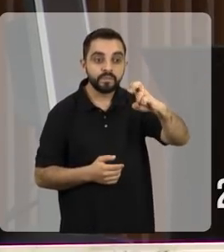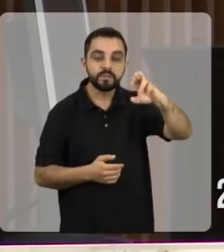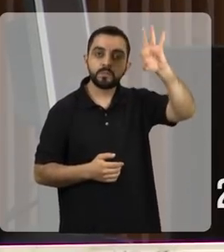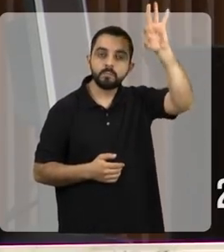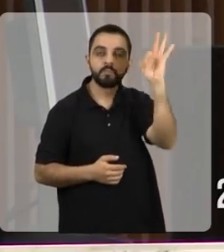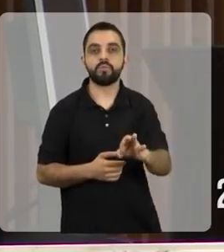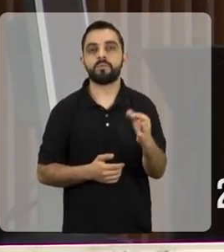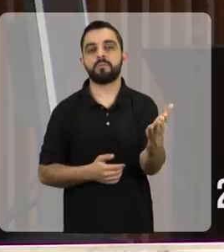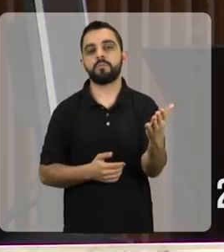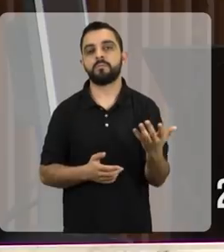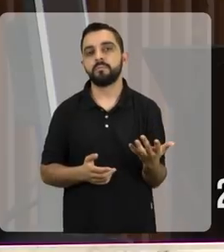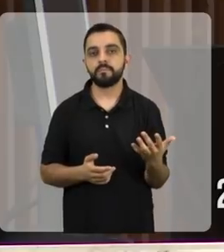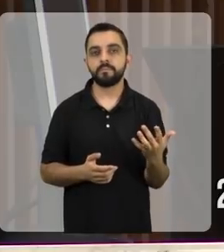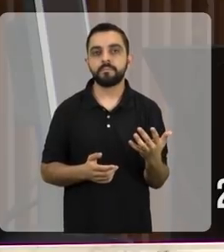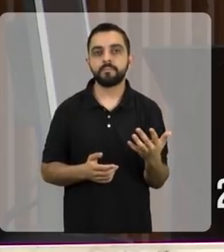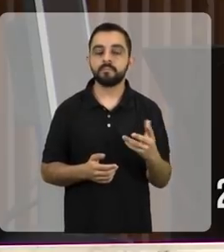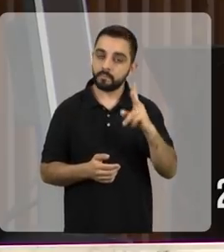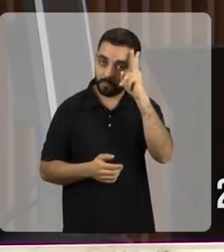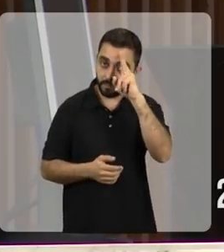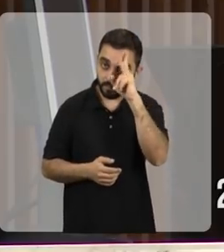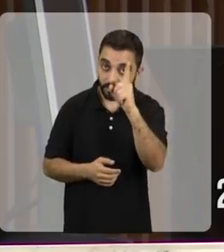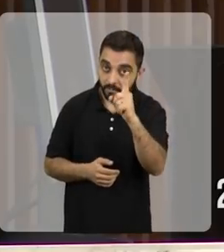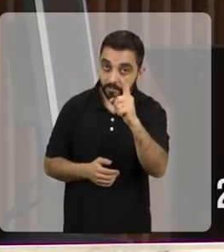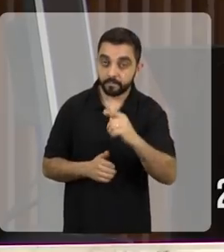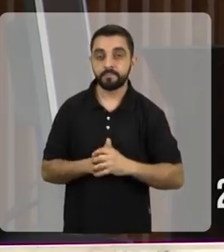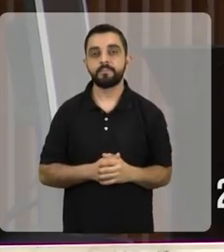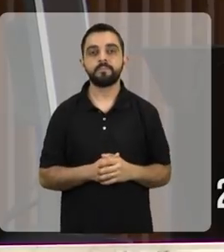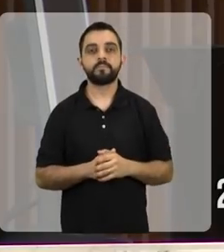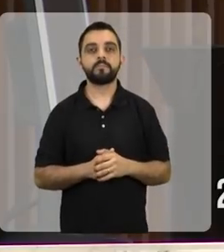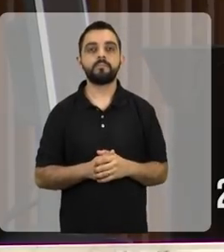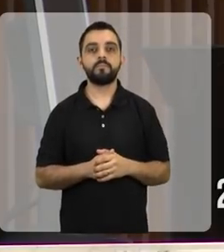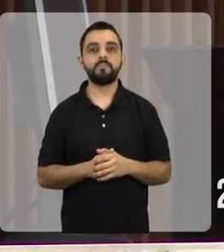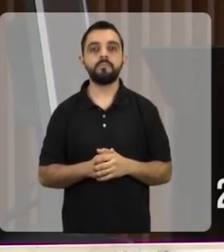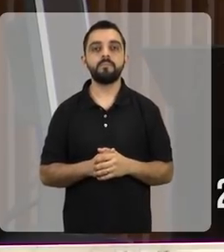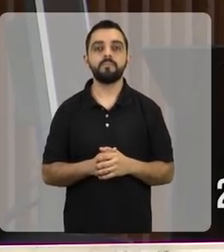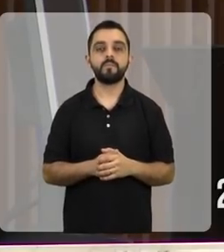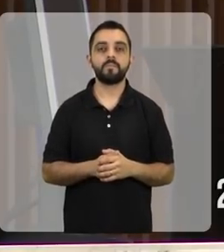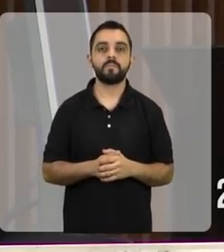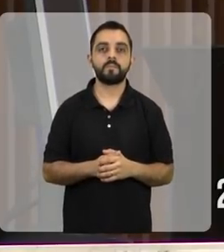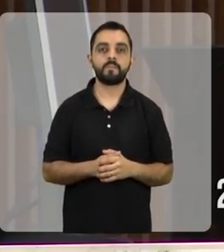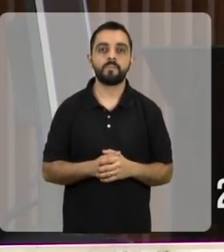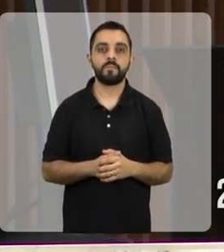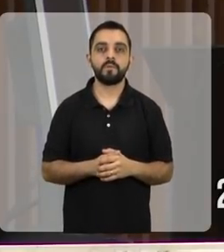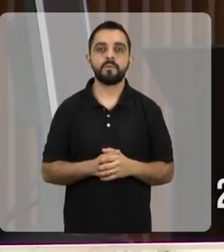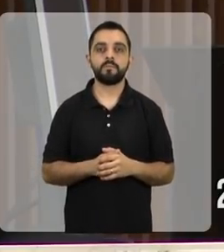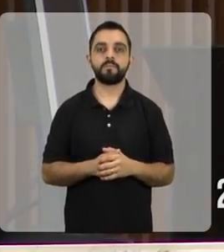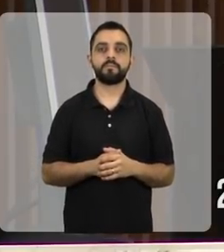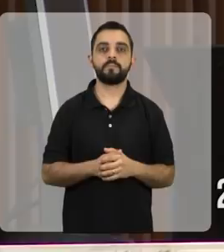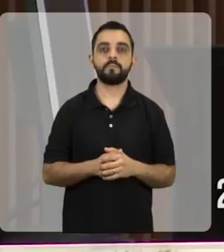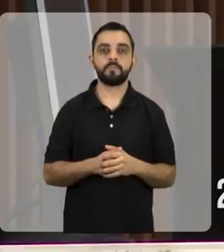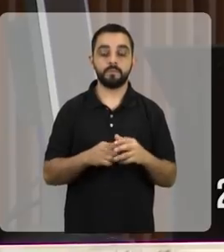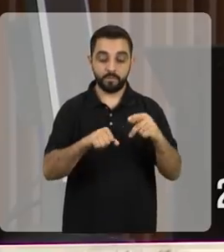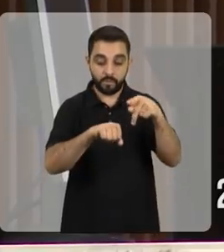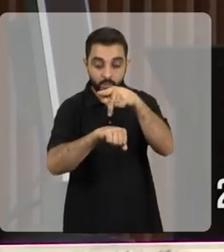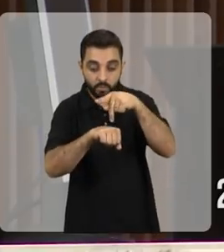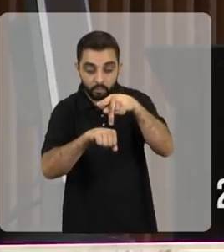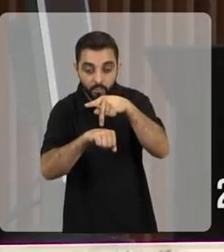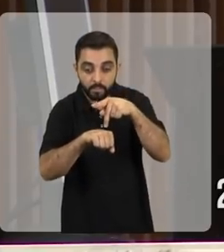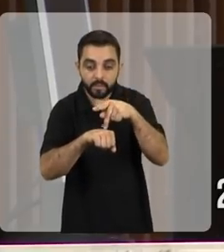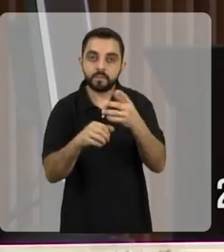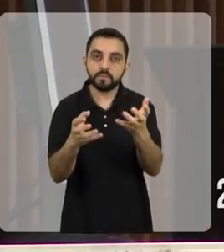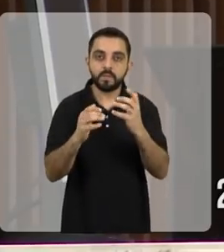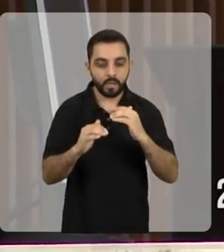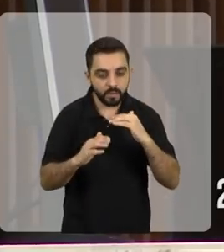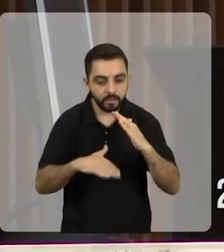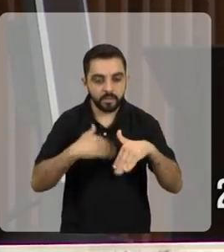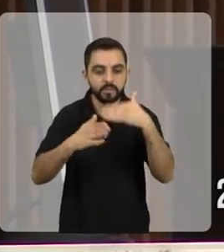e não é necessário aqui relembrar que nenhum país pode pretender um salto no seu próprio desenvolvimento